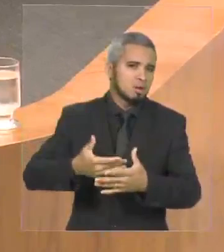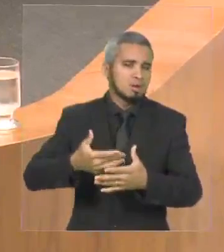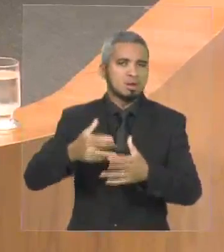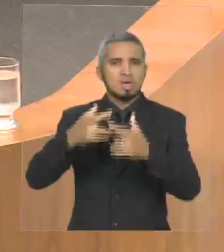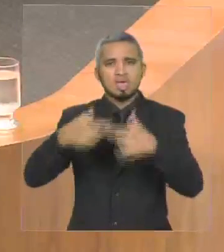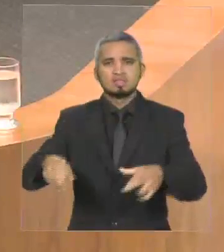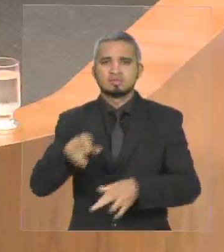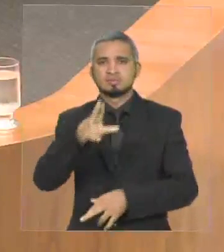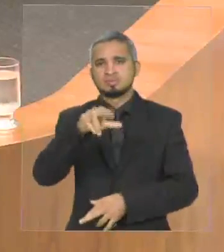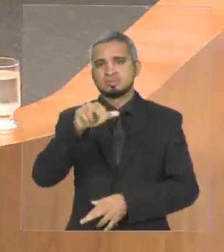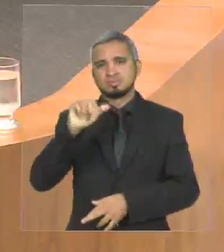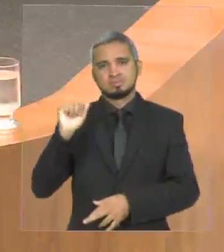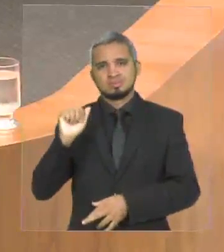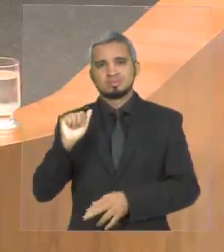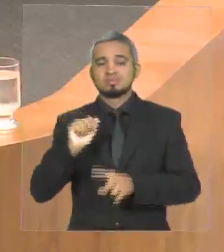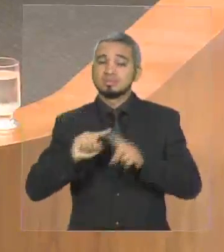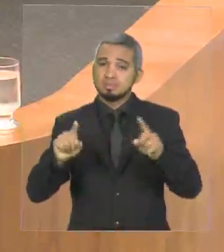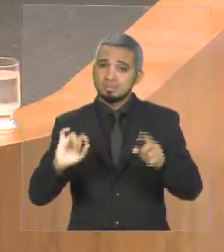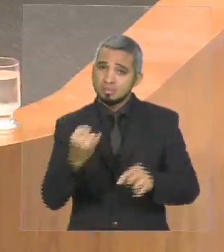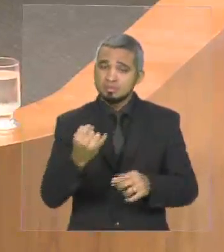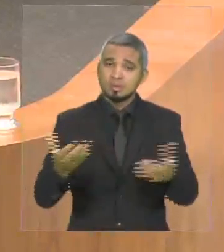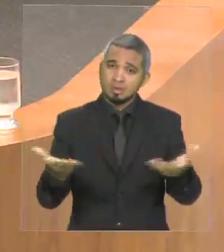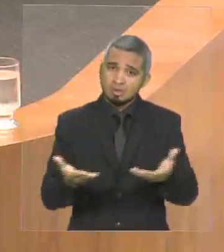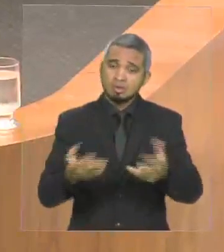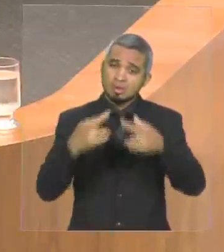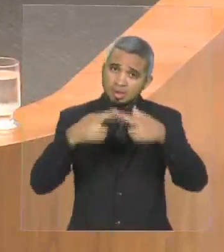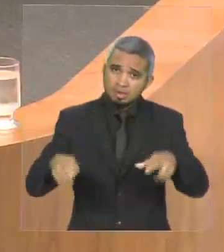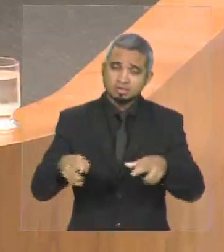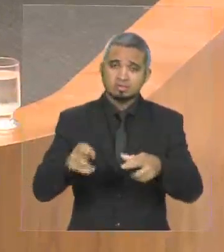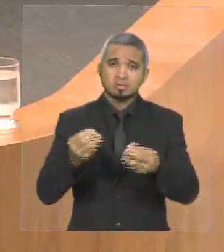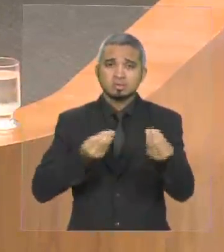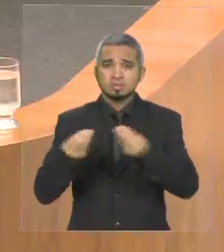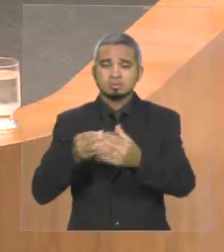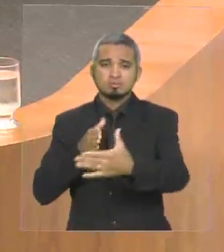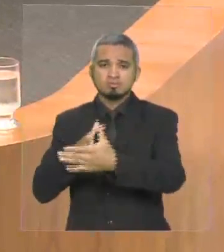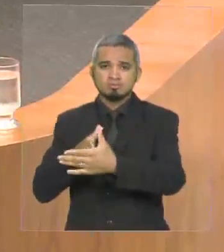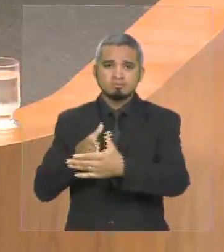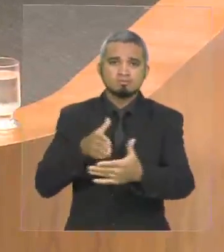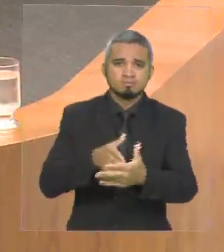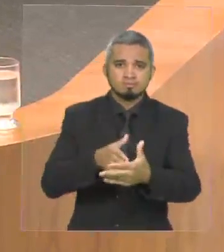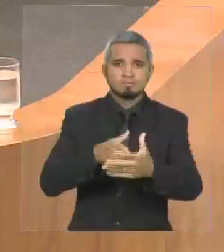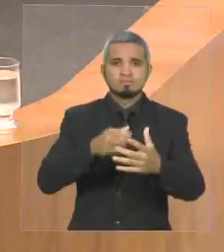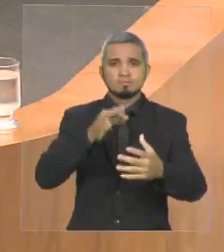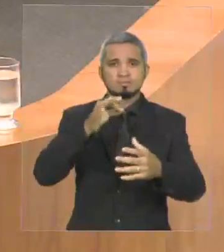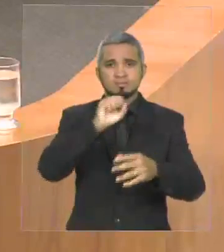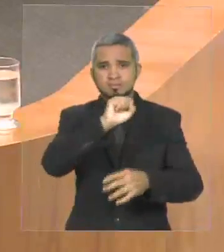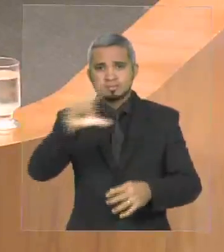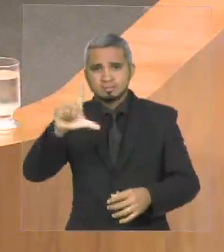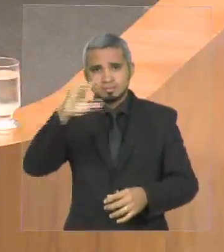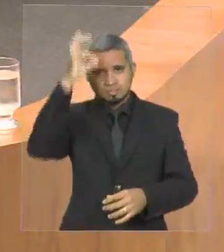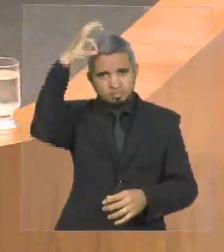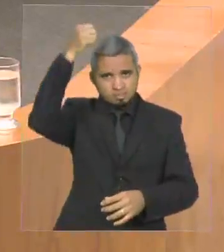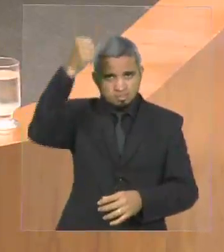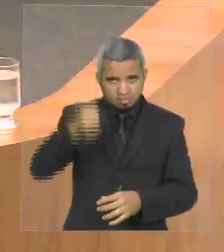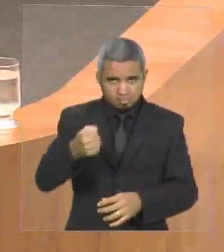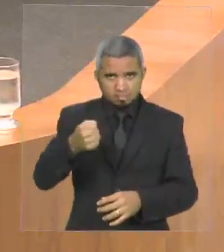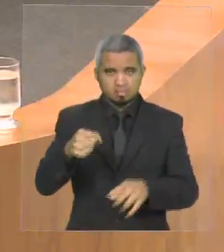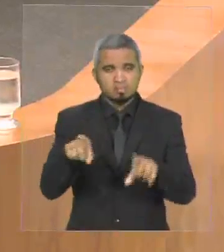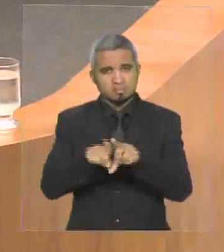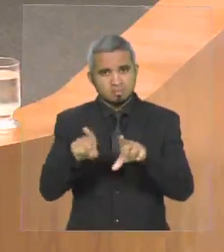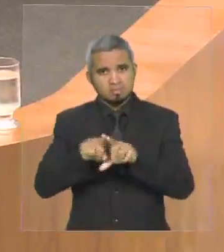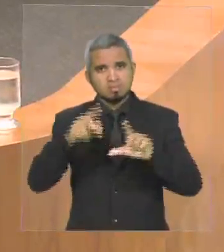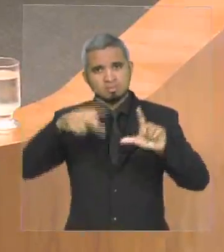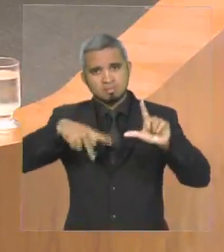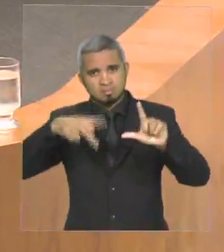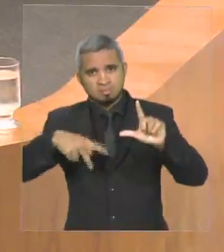que a gente tem de resolver a questão dos limites, não só entre São Luís e Ribamar, mas também com Passo do Lumiar, com